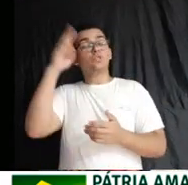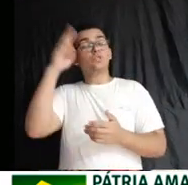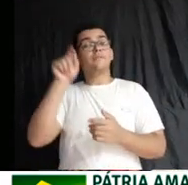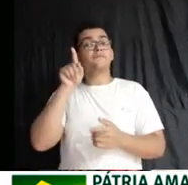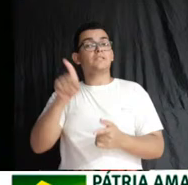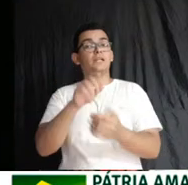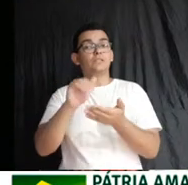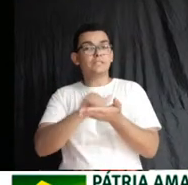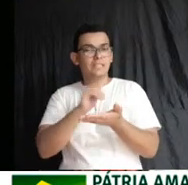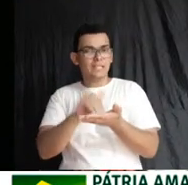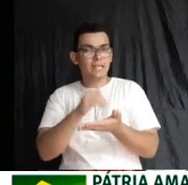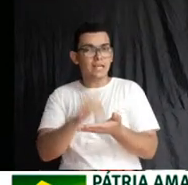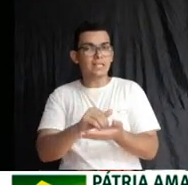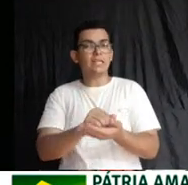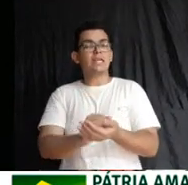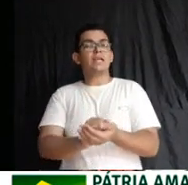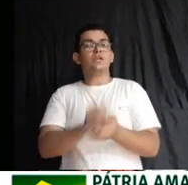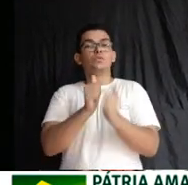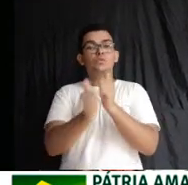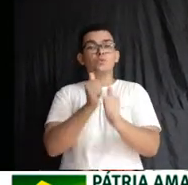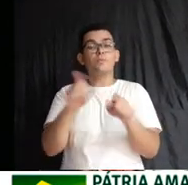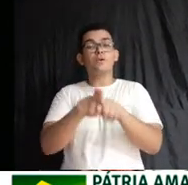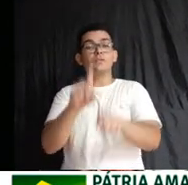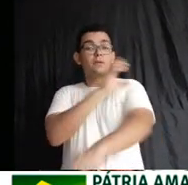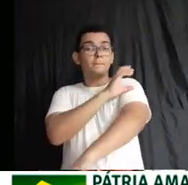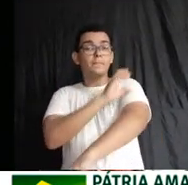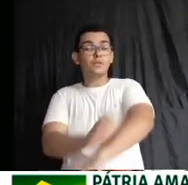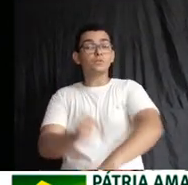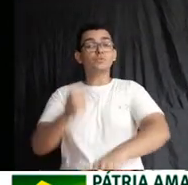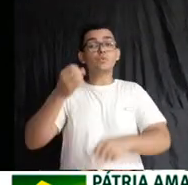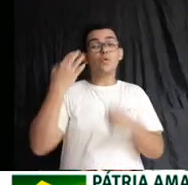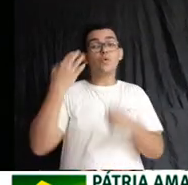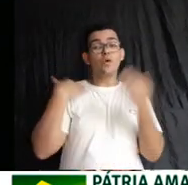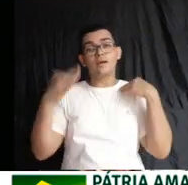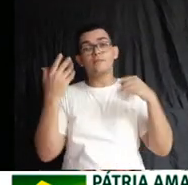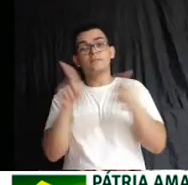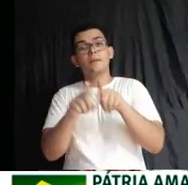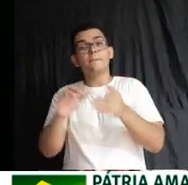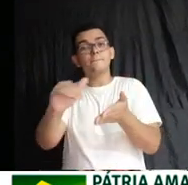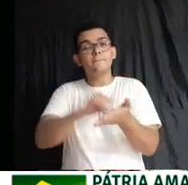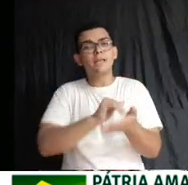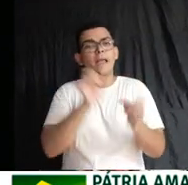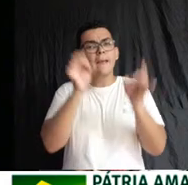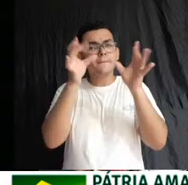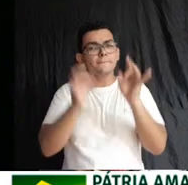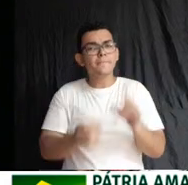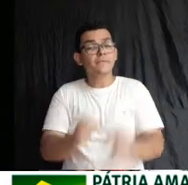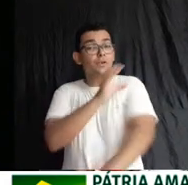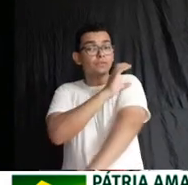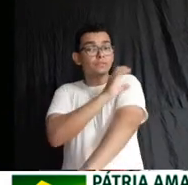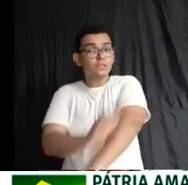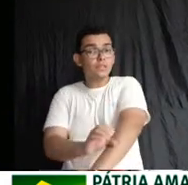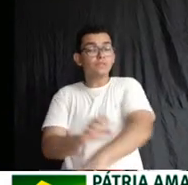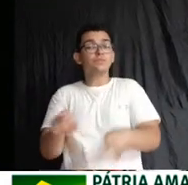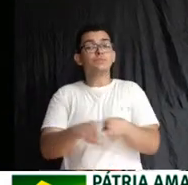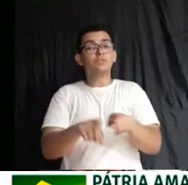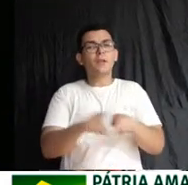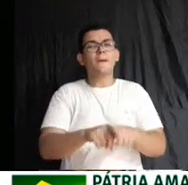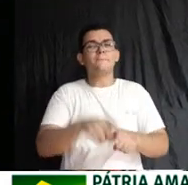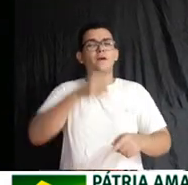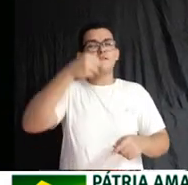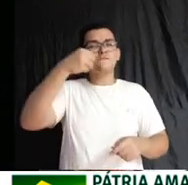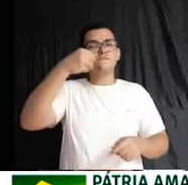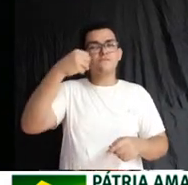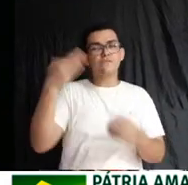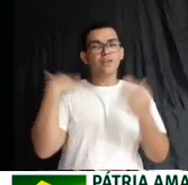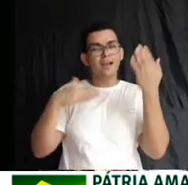de Rondônia. Agradecimento especial também à Secretaria Especial da Cultura, Ministério do Turismo e ao Governo